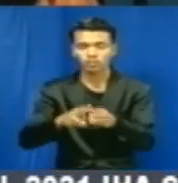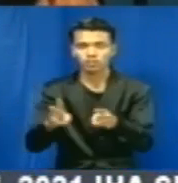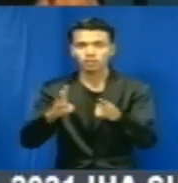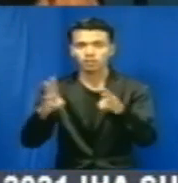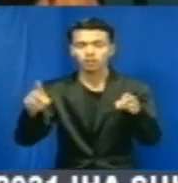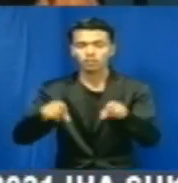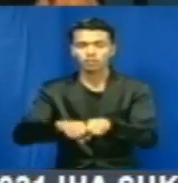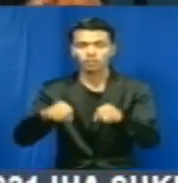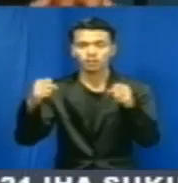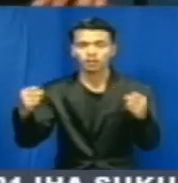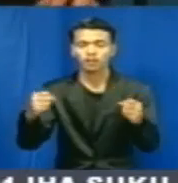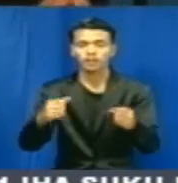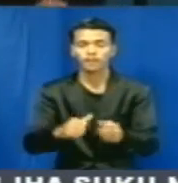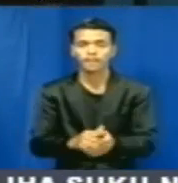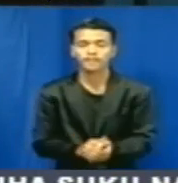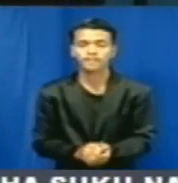Atarra nebe condição grave.